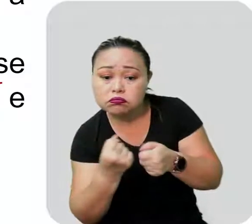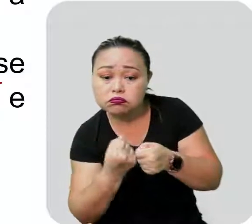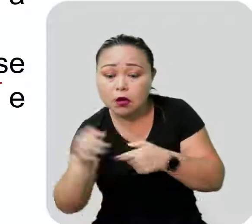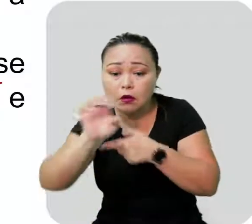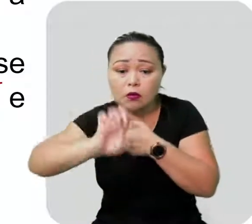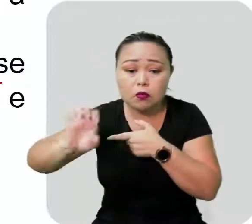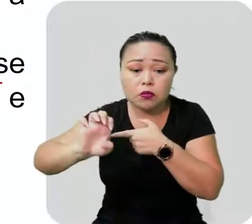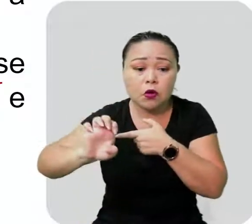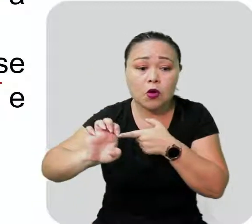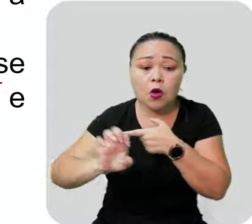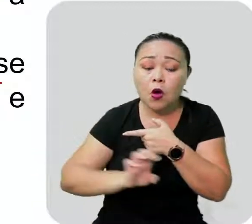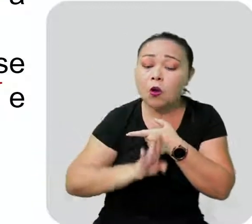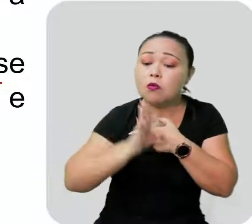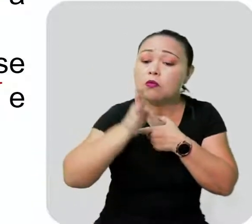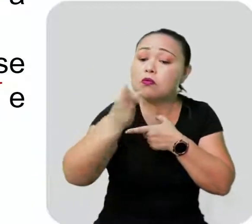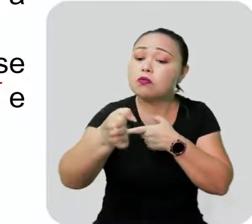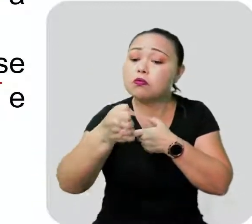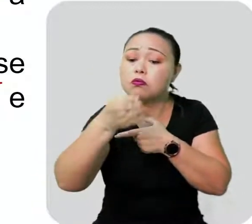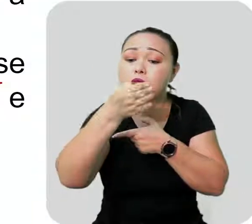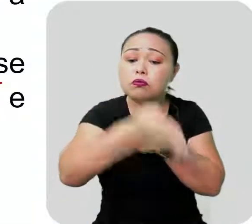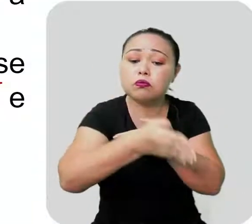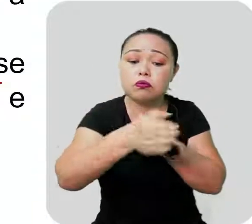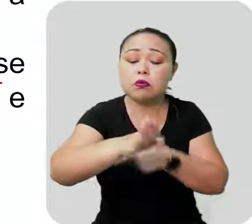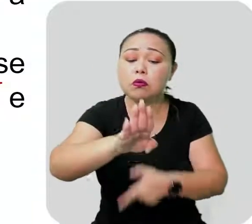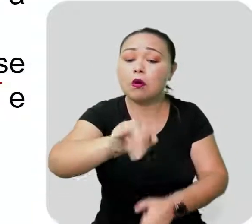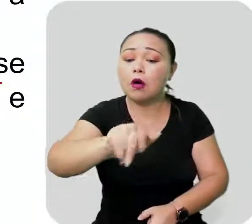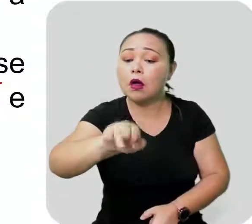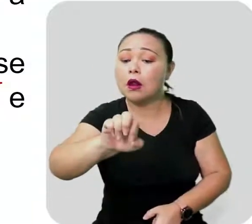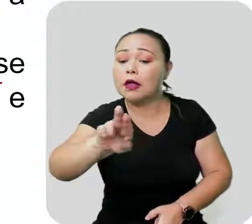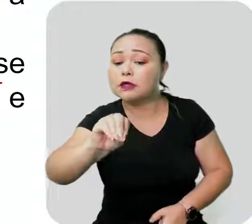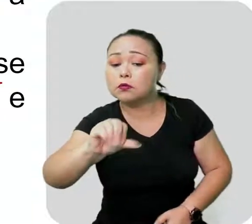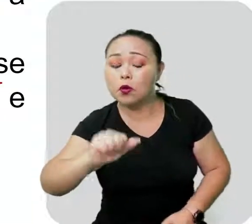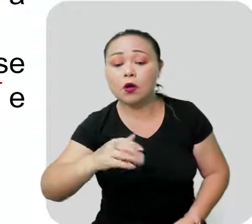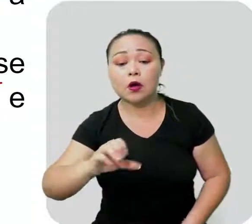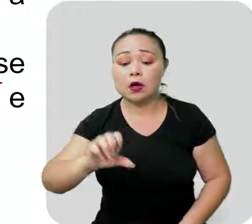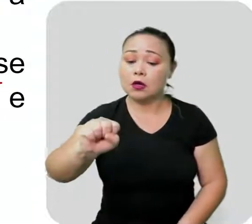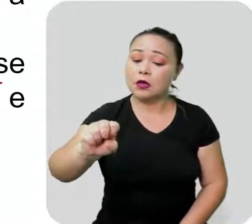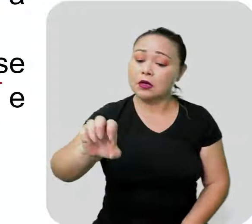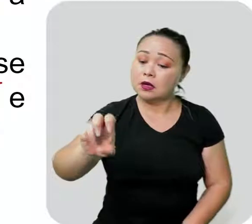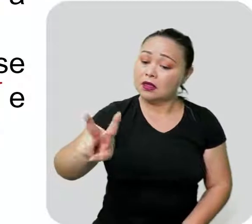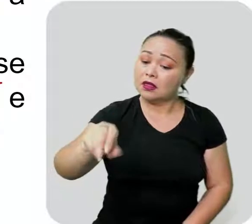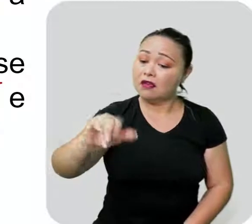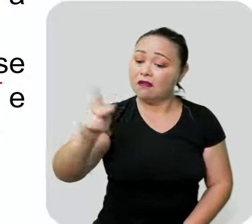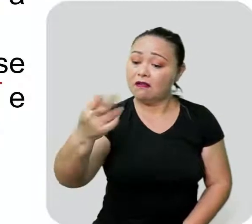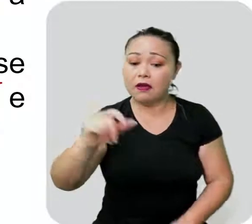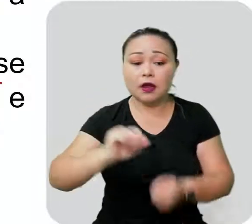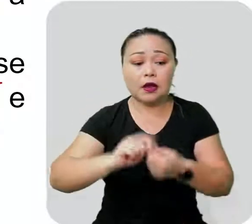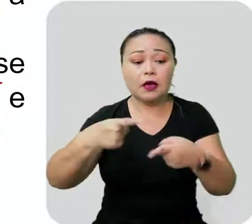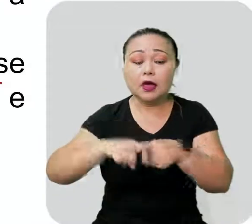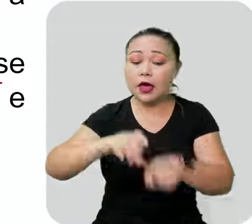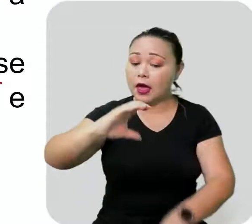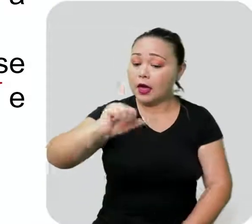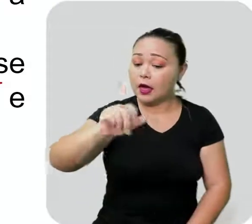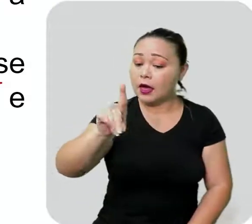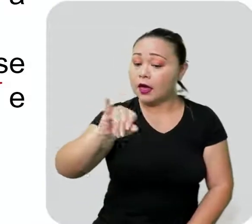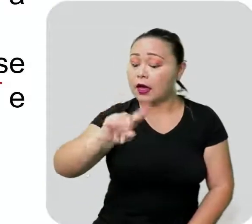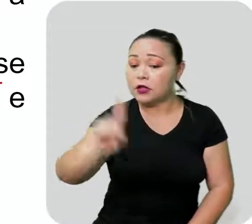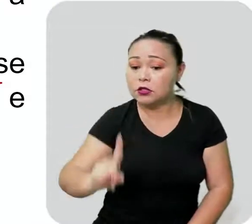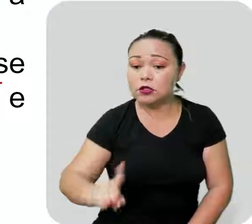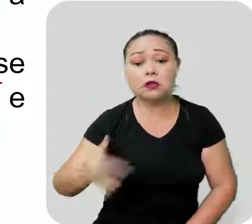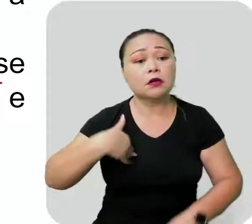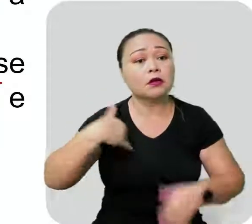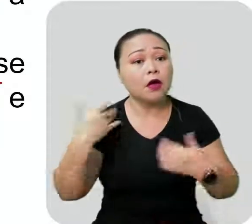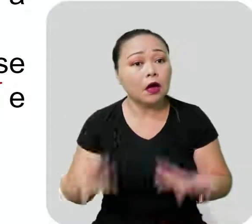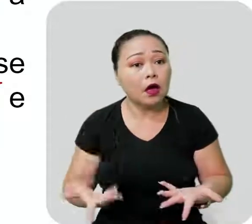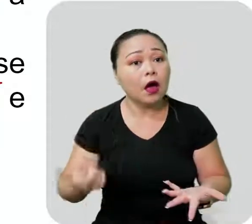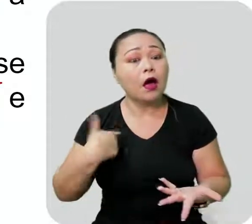deslocou-se para outros porcos vamos lisboa-sevilha detalhes Olha